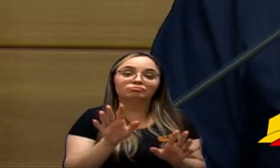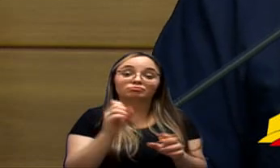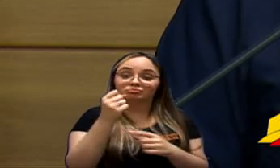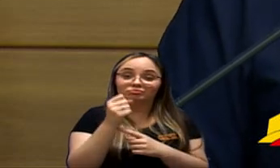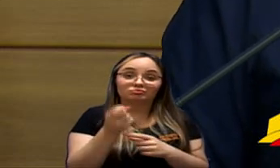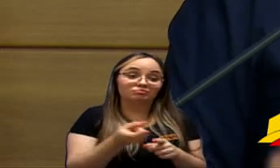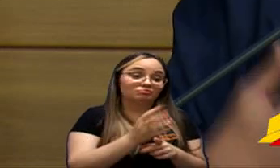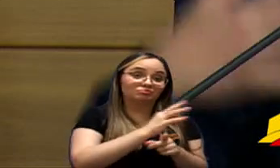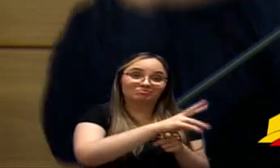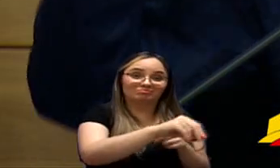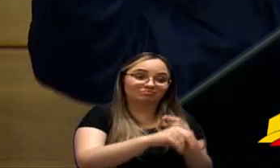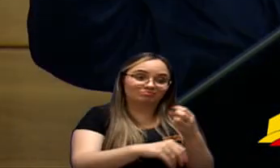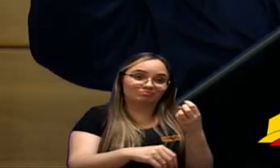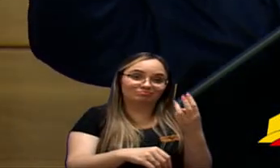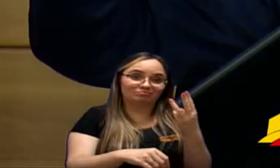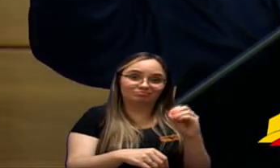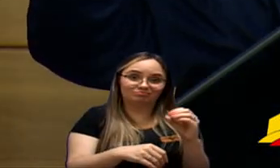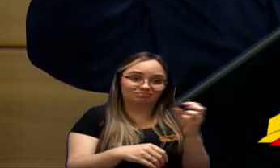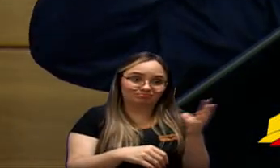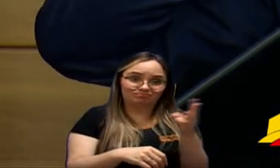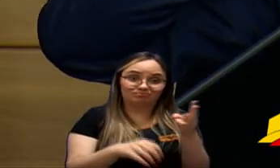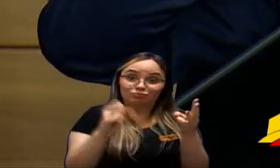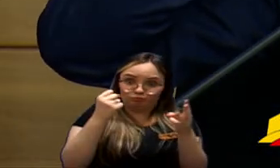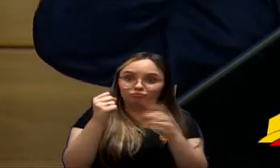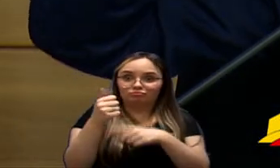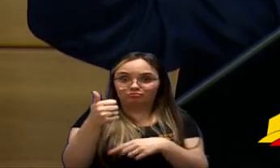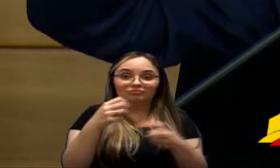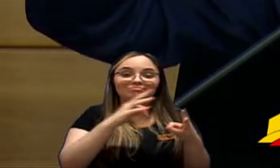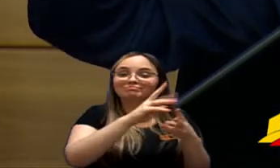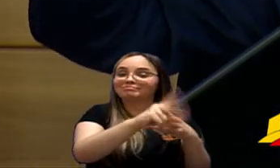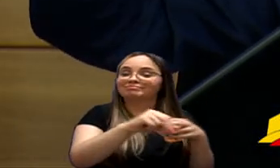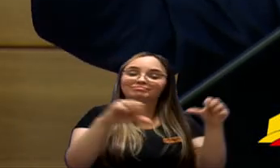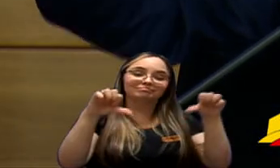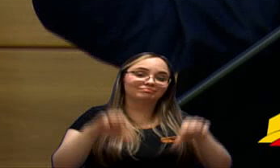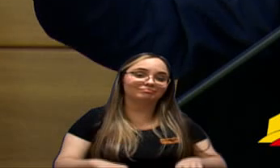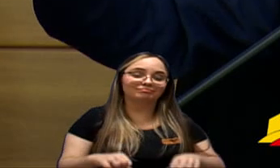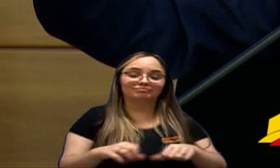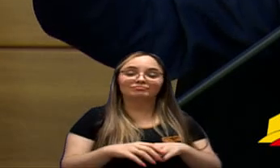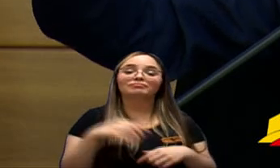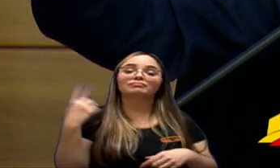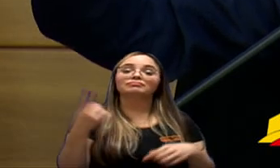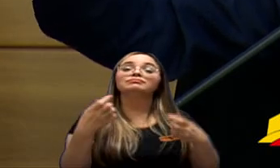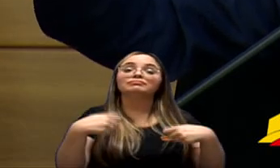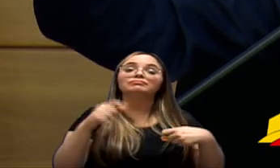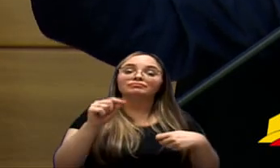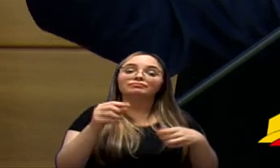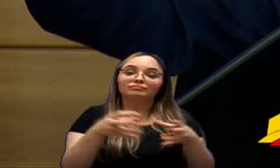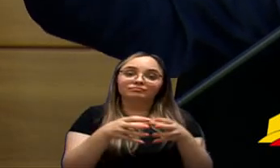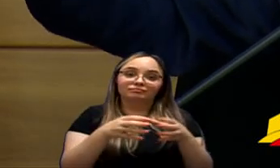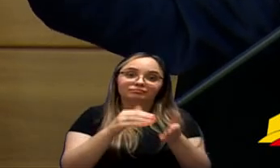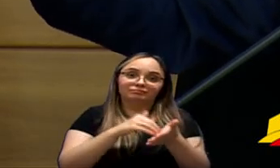demais não. E aí, o que foi necessário? Foi necessário o Departamento de Projetos e Obras